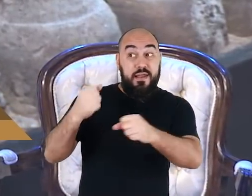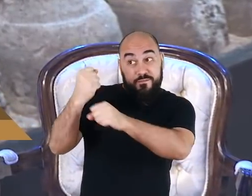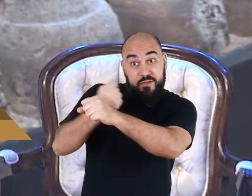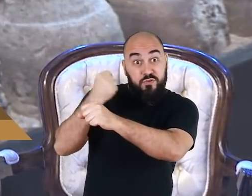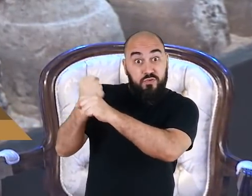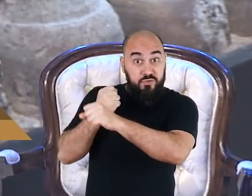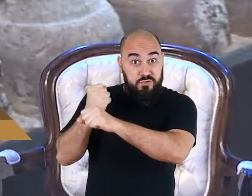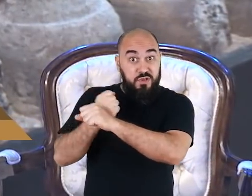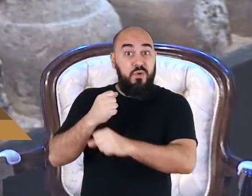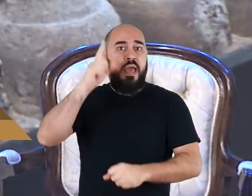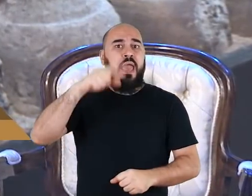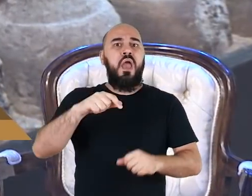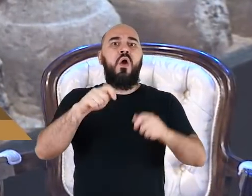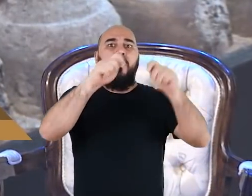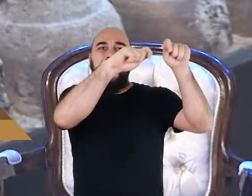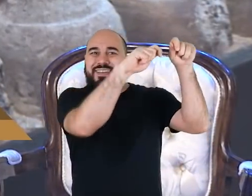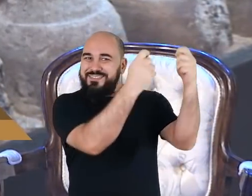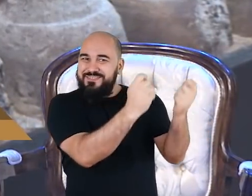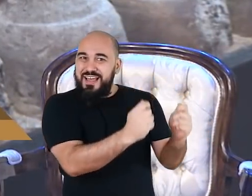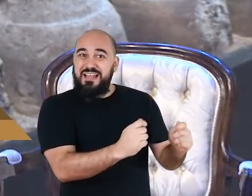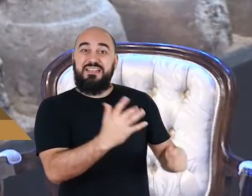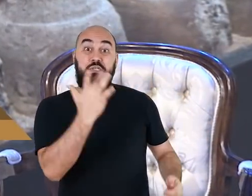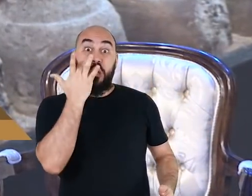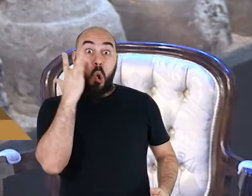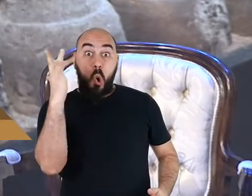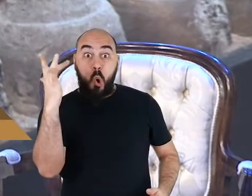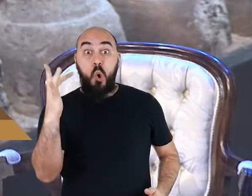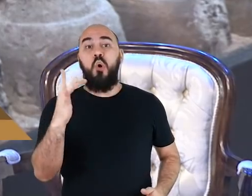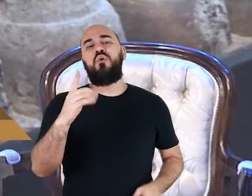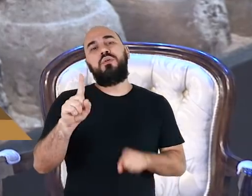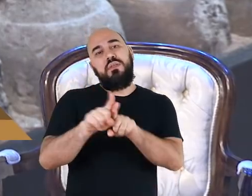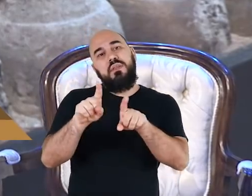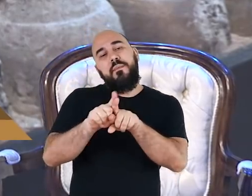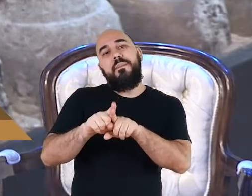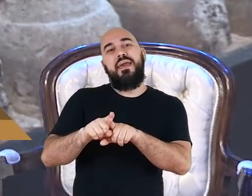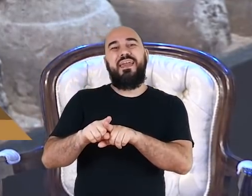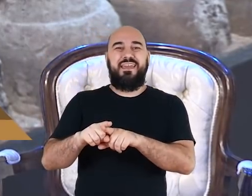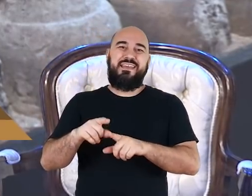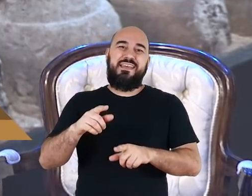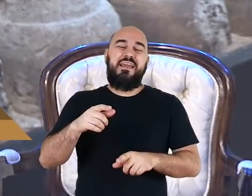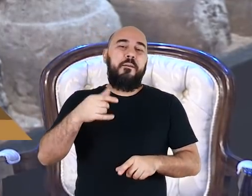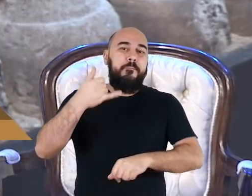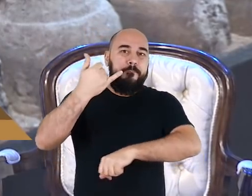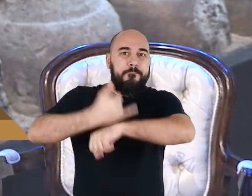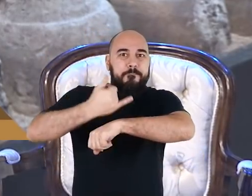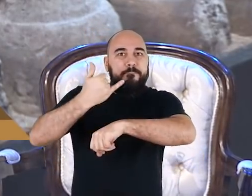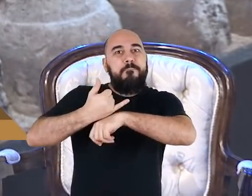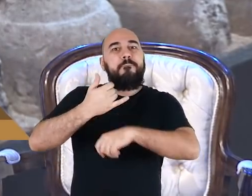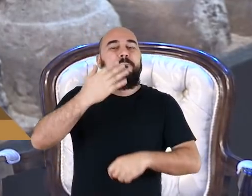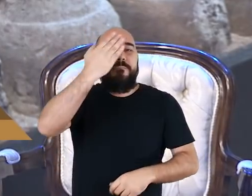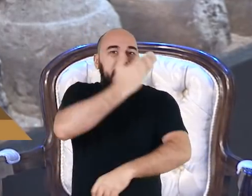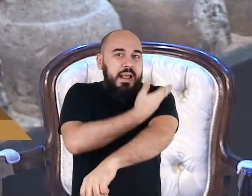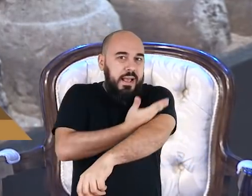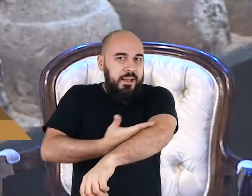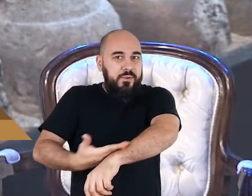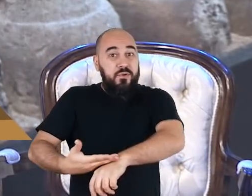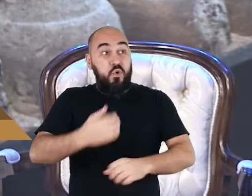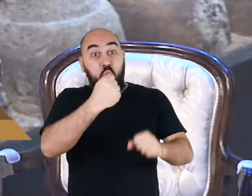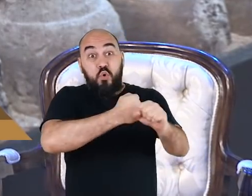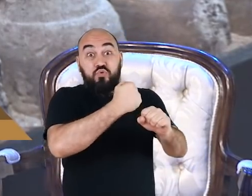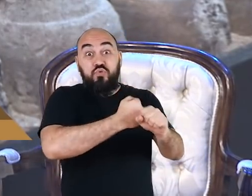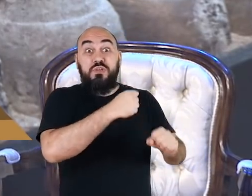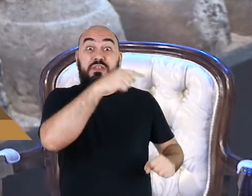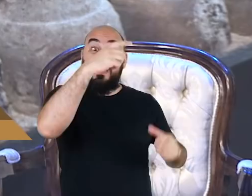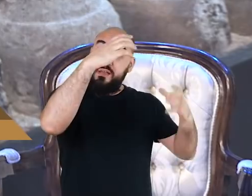uma estátua de ouro e marfim, supostamente de 12 metros, construída em Olímpia para